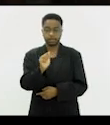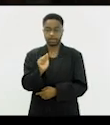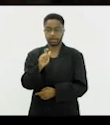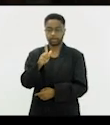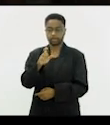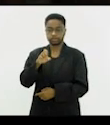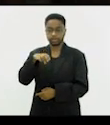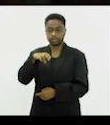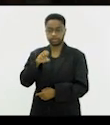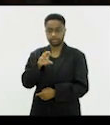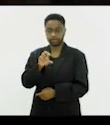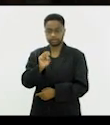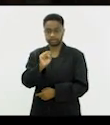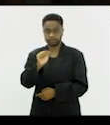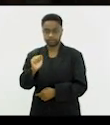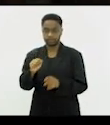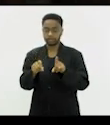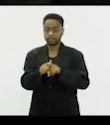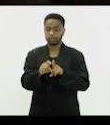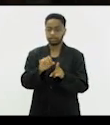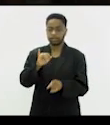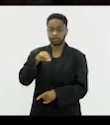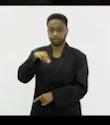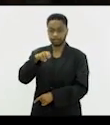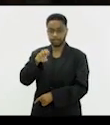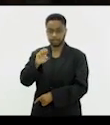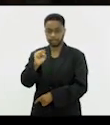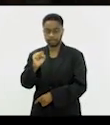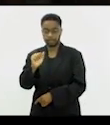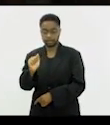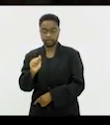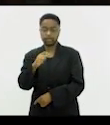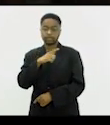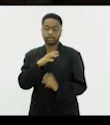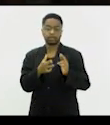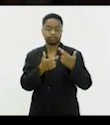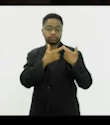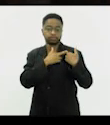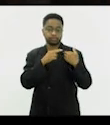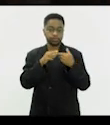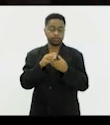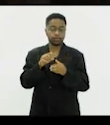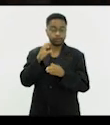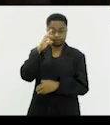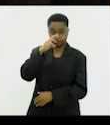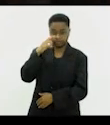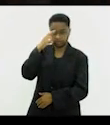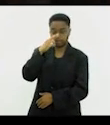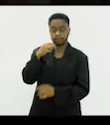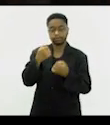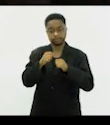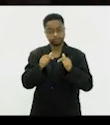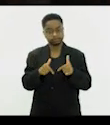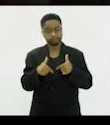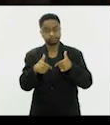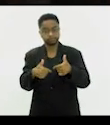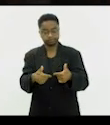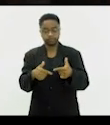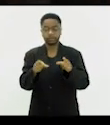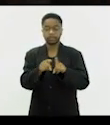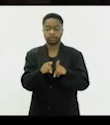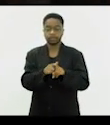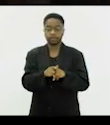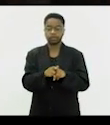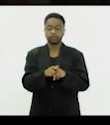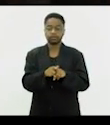responsável por fiscalizar, para que possa tomar as providências cabíveis e fazer com que as concessionárias